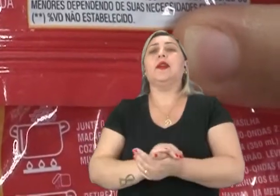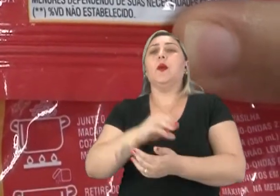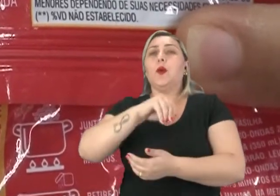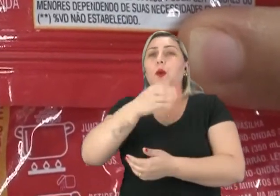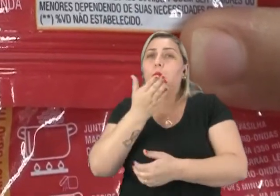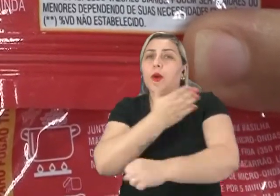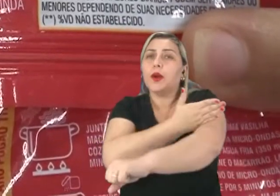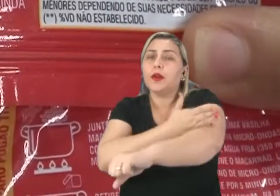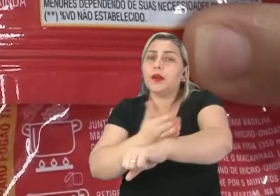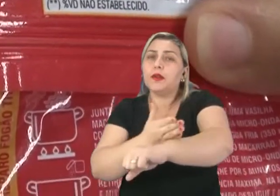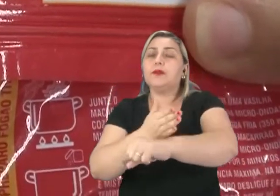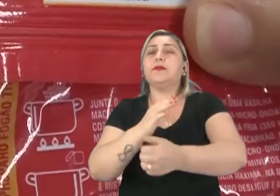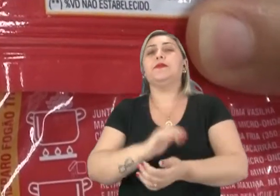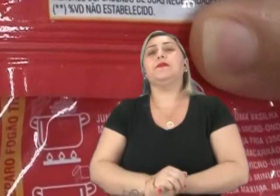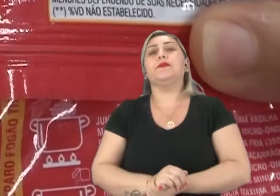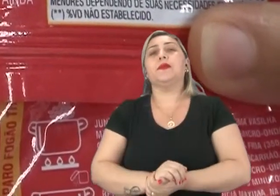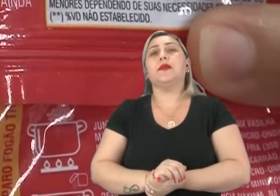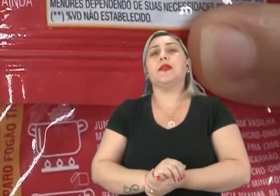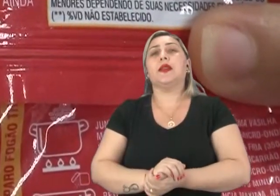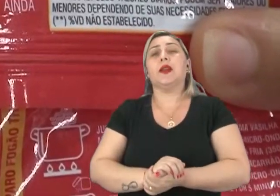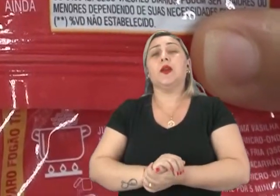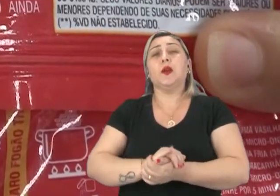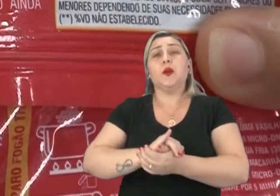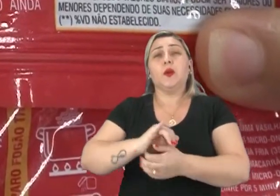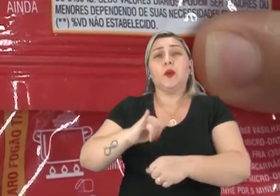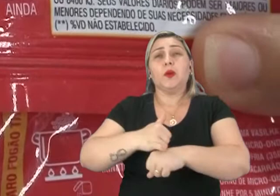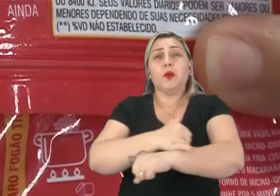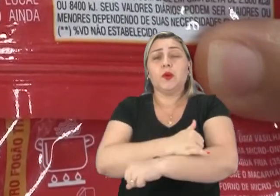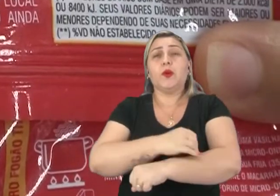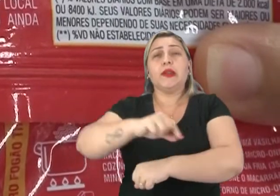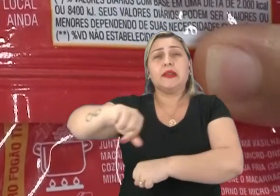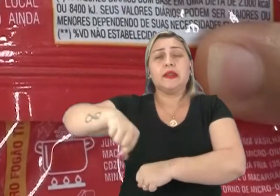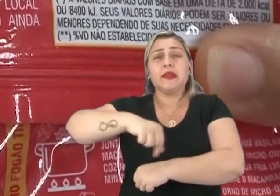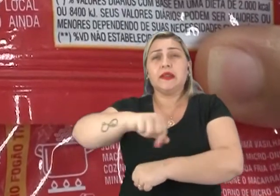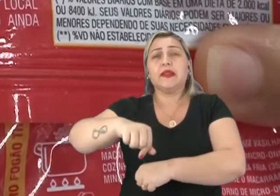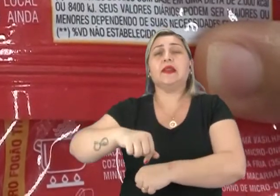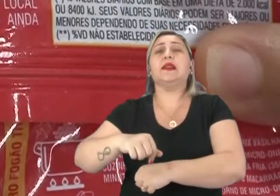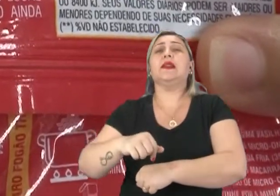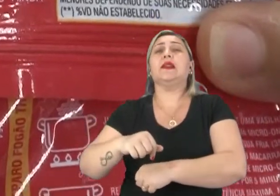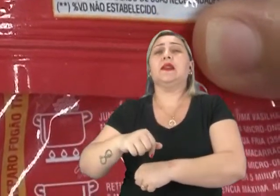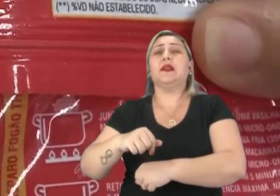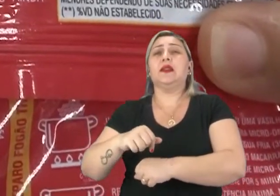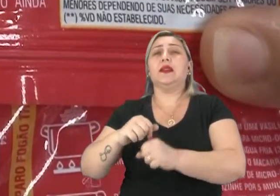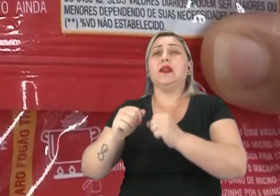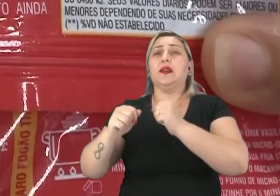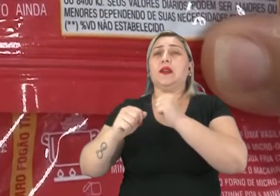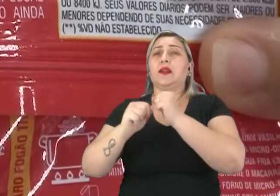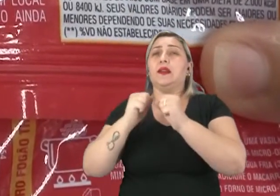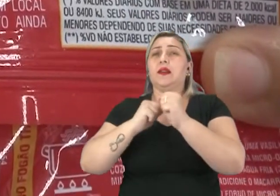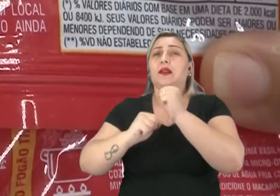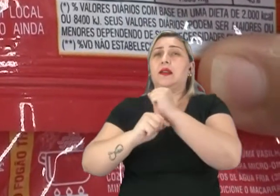branca, farinha de trigo, gordura vegetal, sal, regulador de acidez,